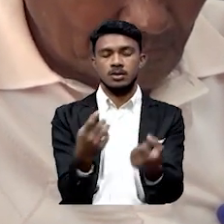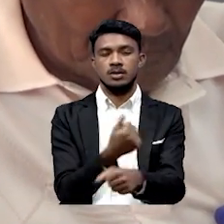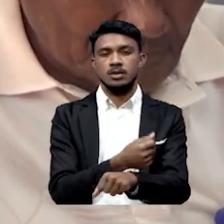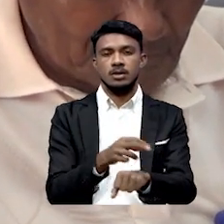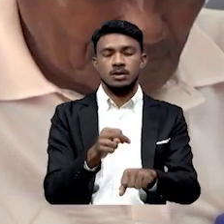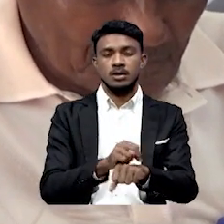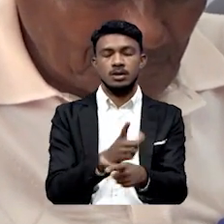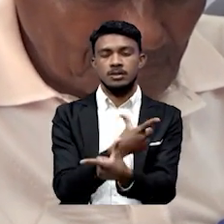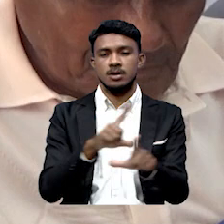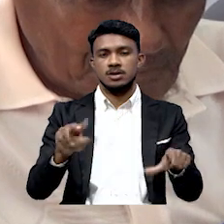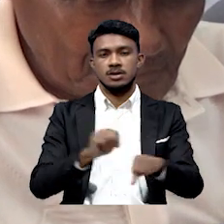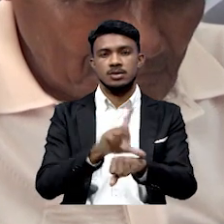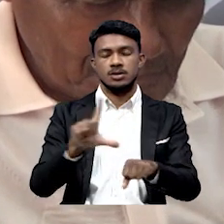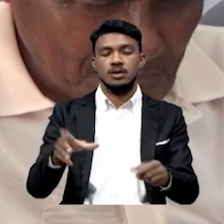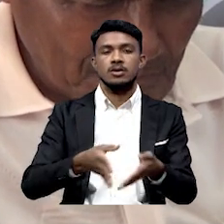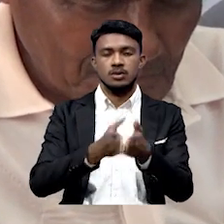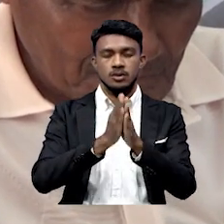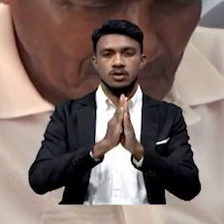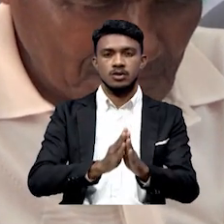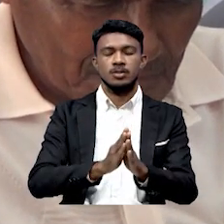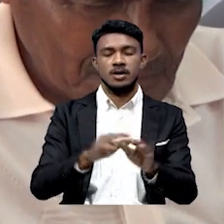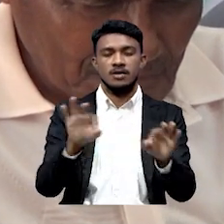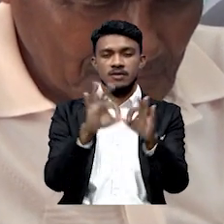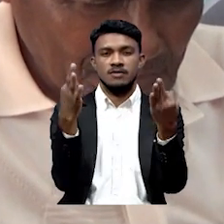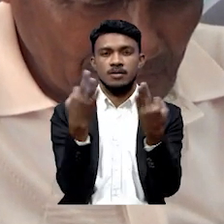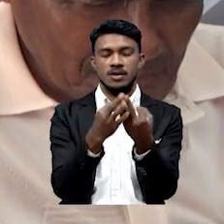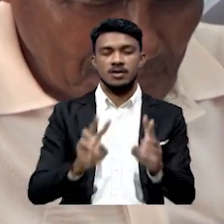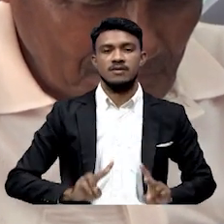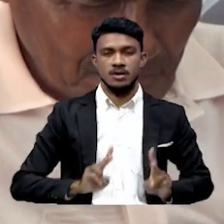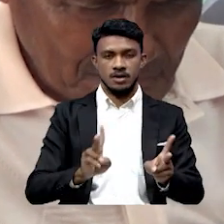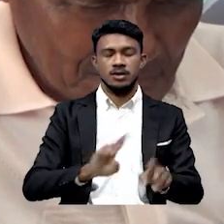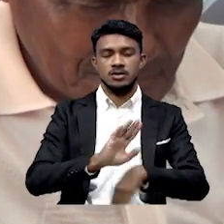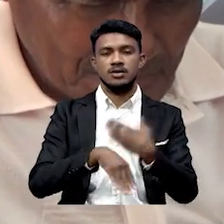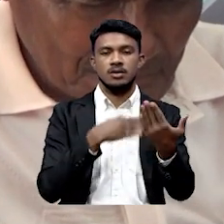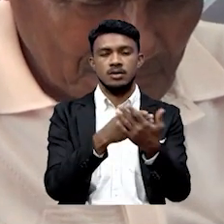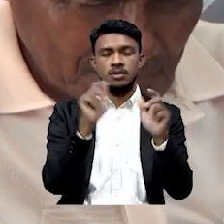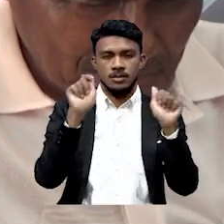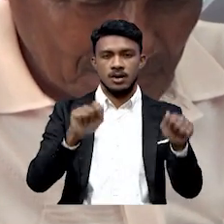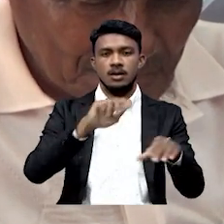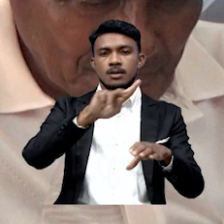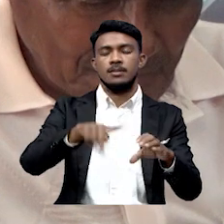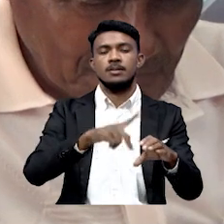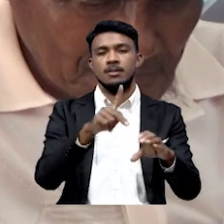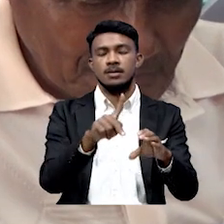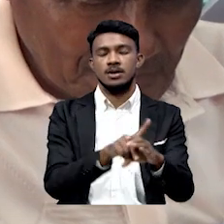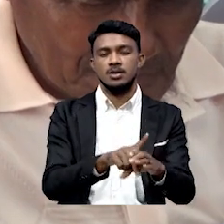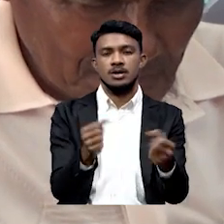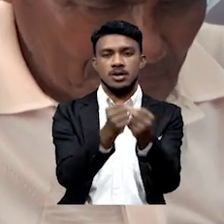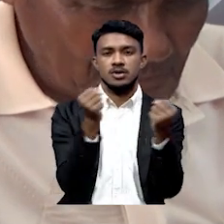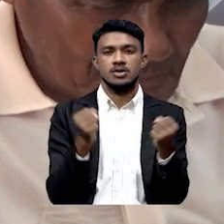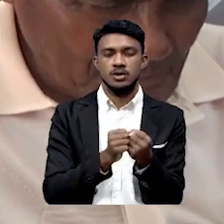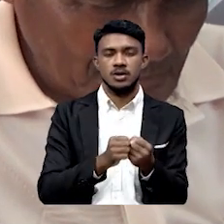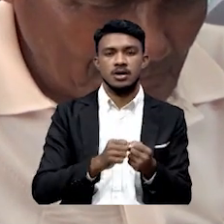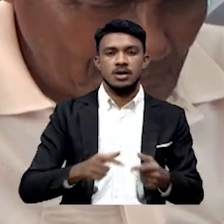nia husu ba combatentes ka família combatente Sira atu bele marca presença ia suku Moris